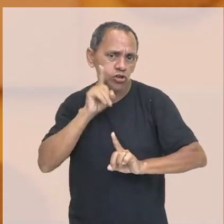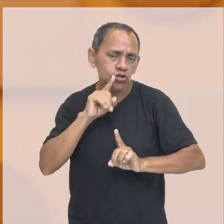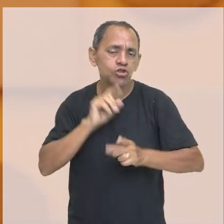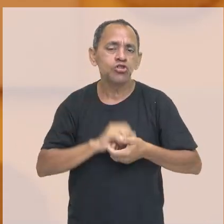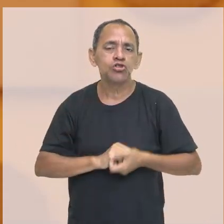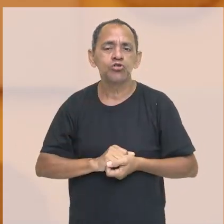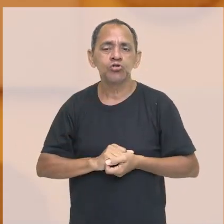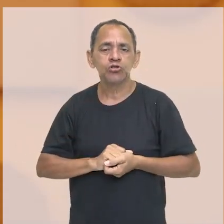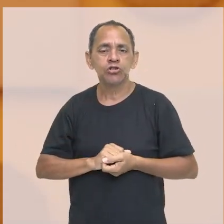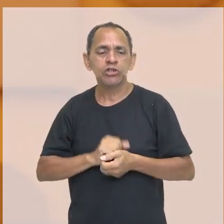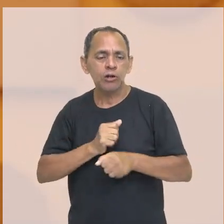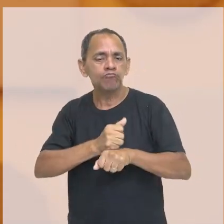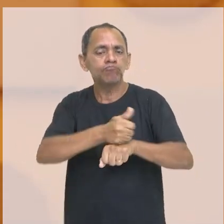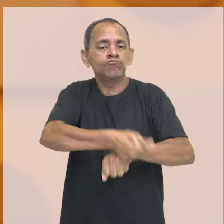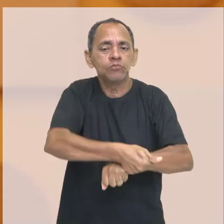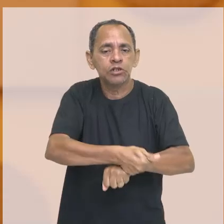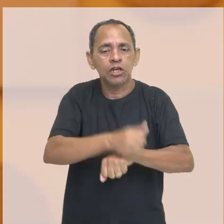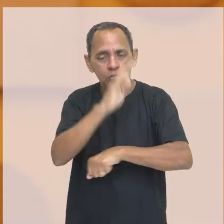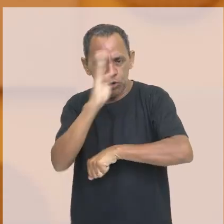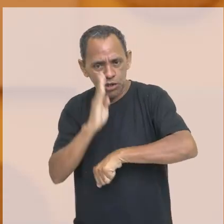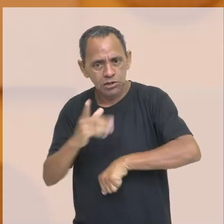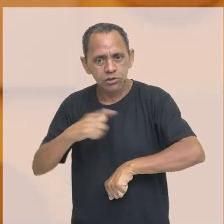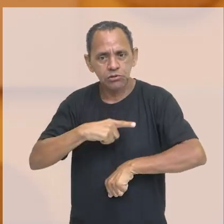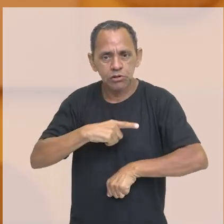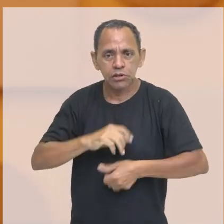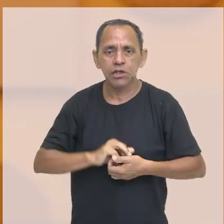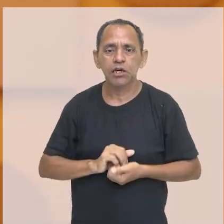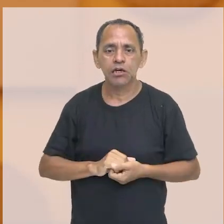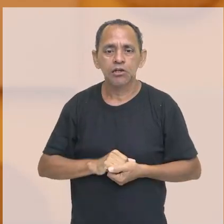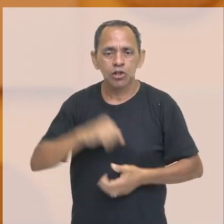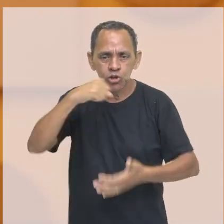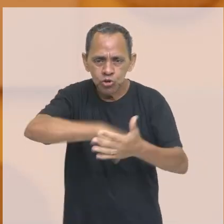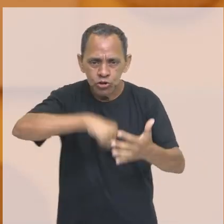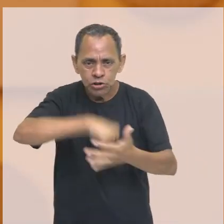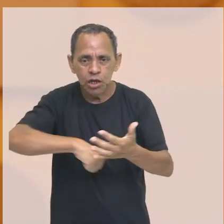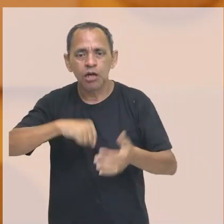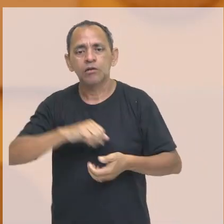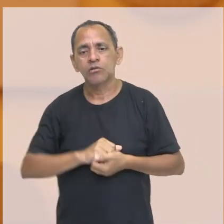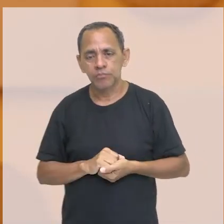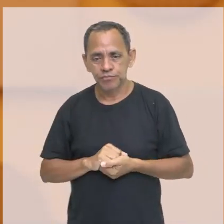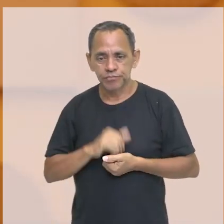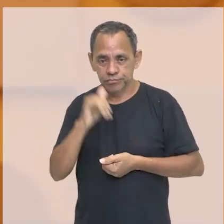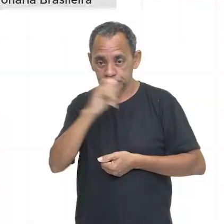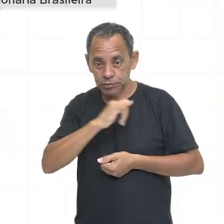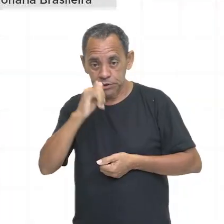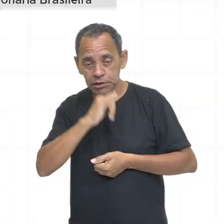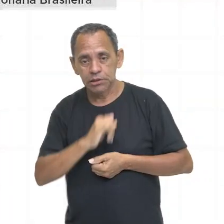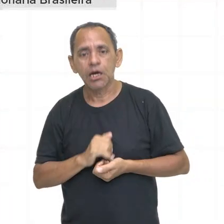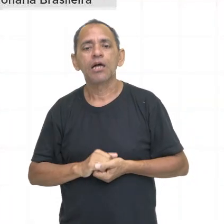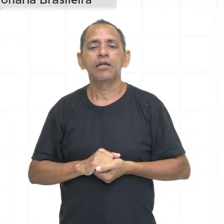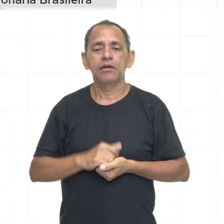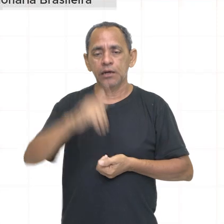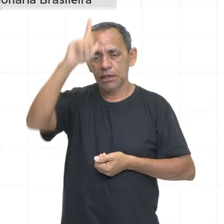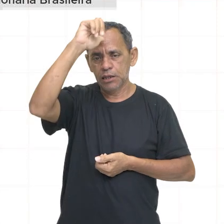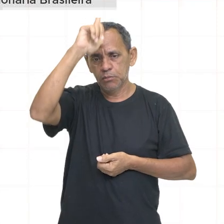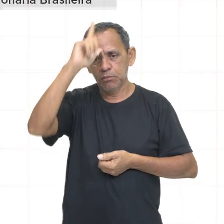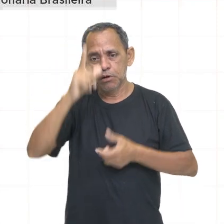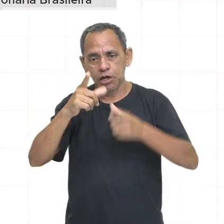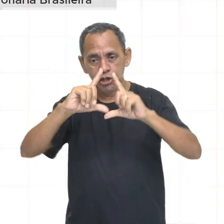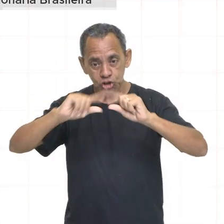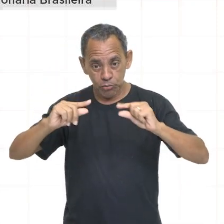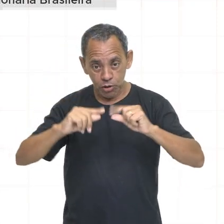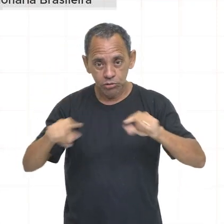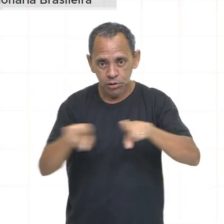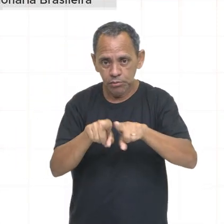postura contra o eixo, ou seja, contra a Itália, a Alemanha e o Japão. Vamos adiante com o texto. Vamos lá, galera.